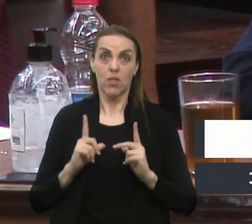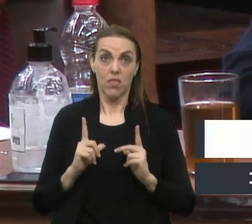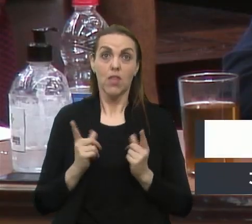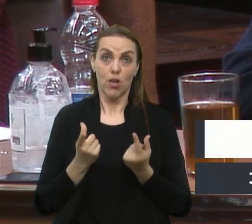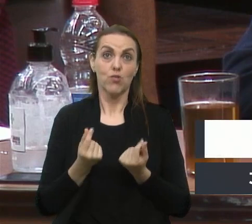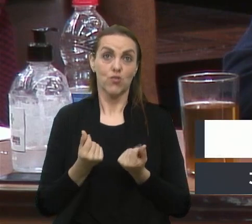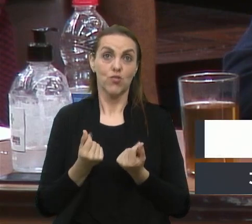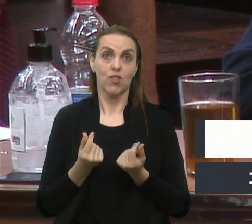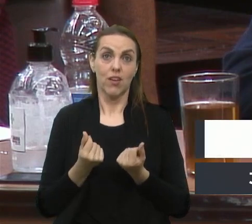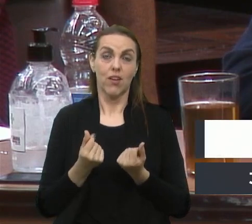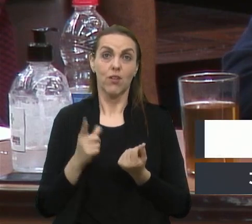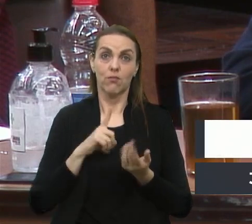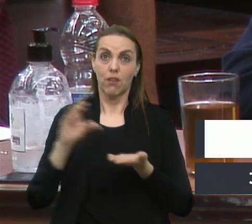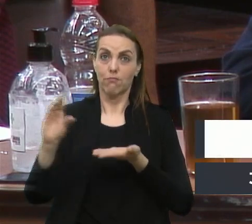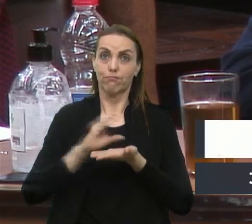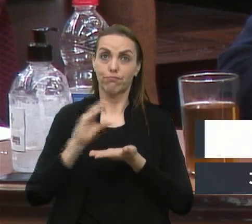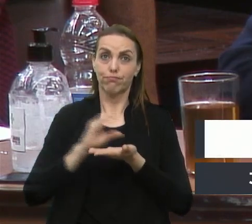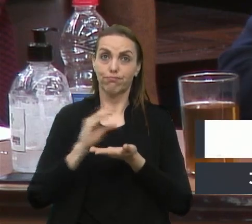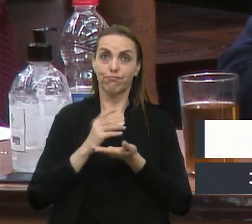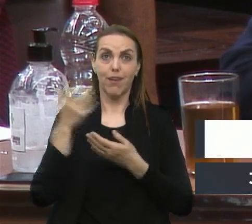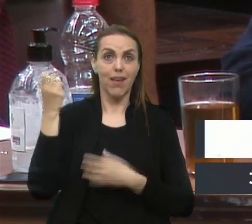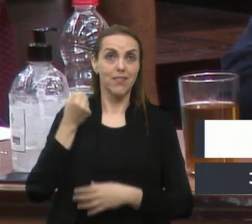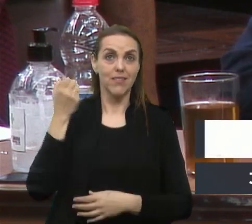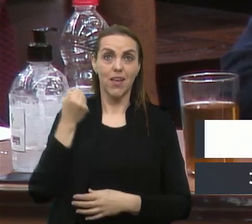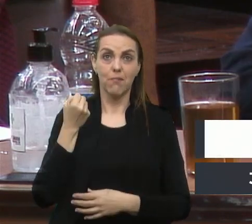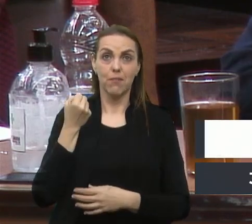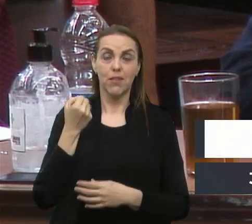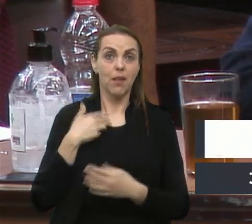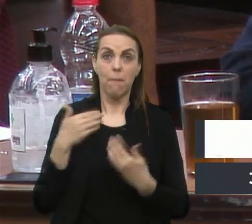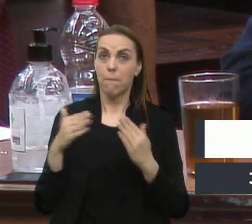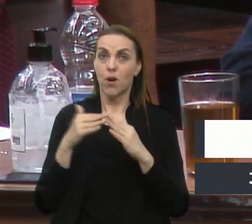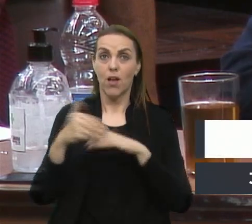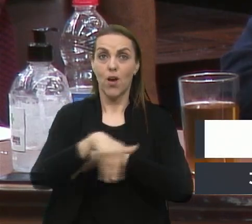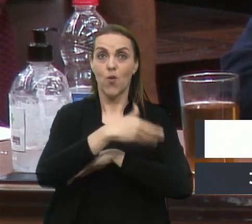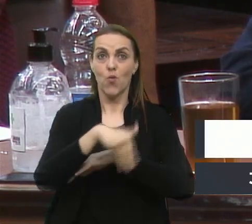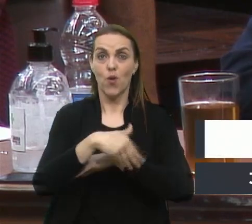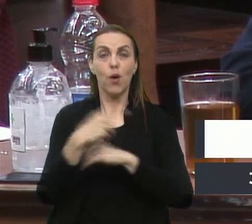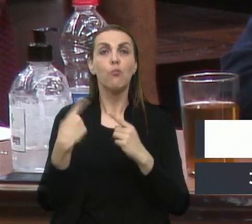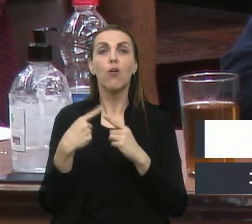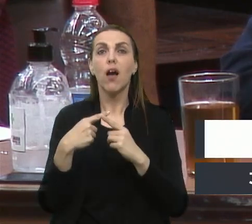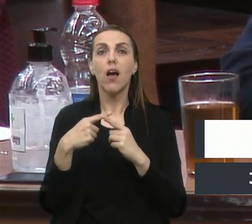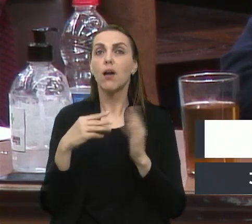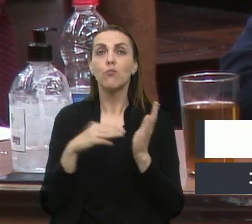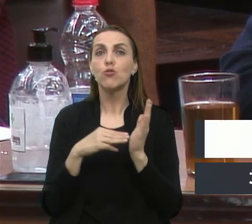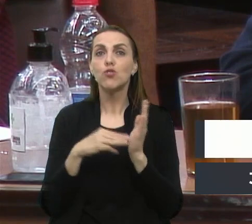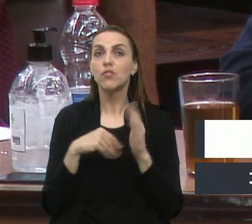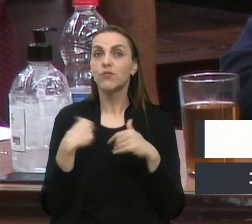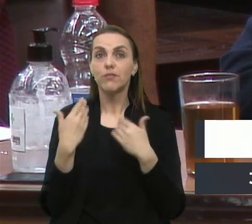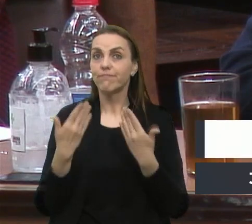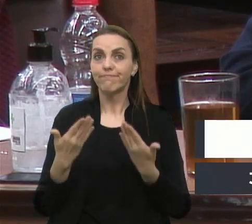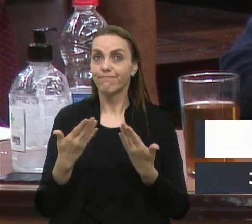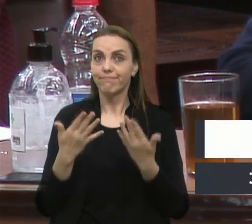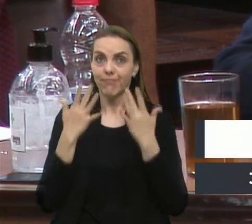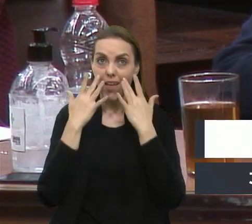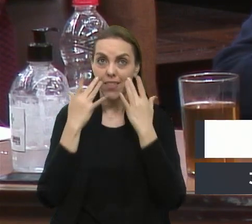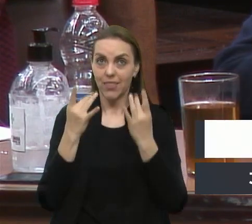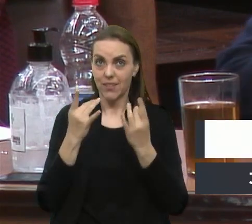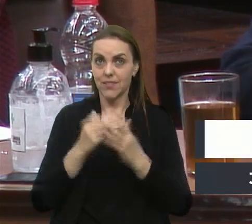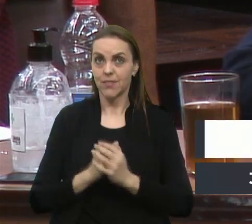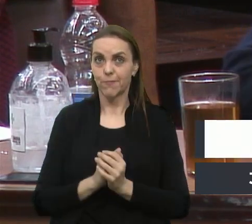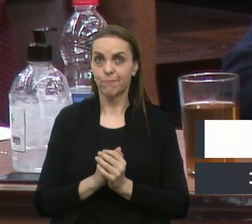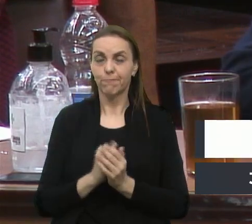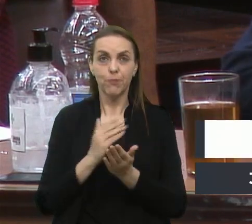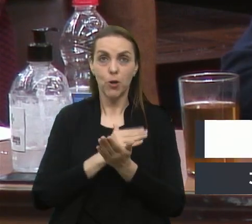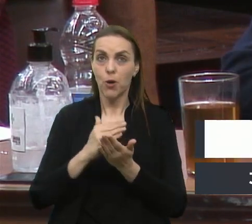em situação de rua. Por um único e simples motivo, e que a gente não está atento para tratar. Que começa aqui pela Câmara